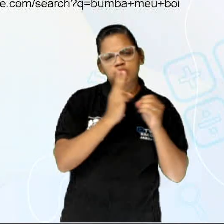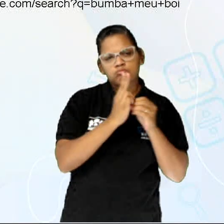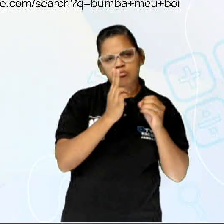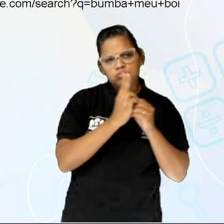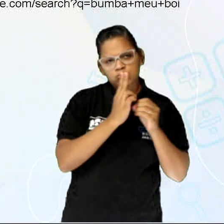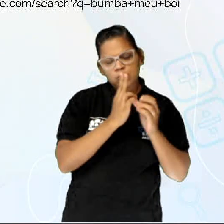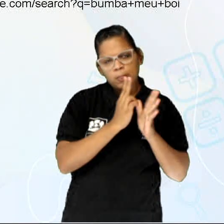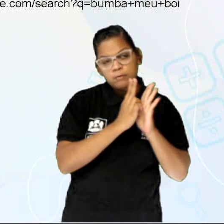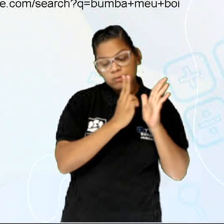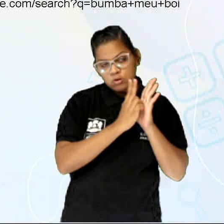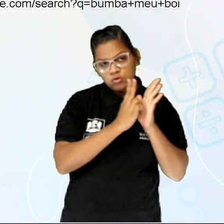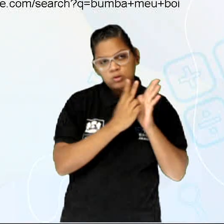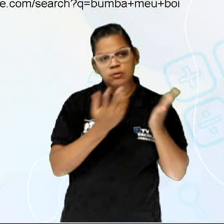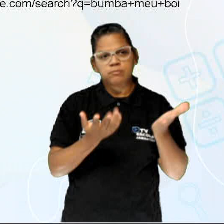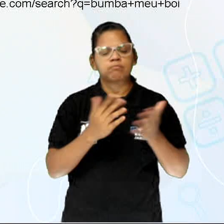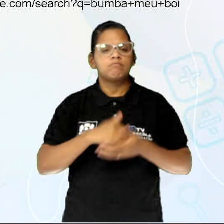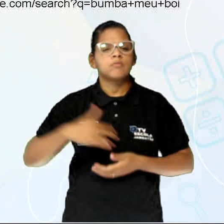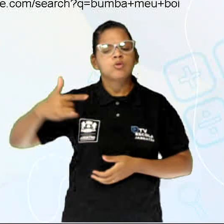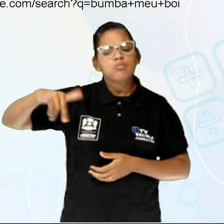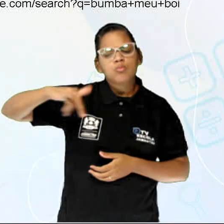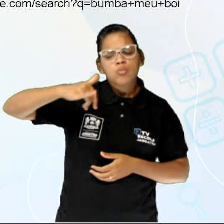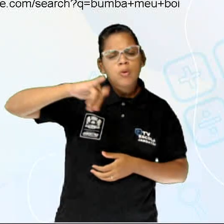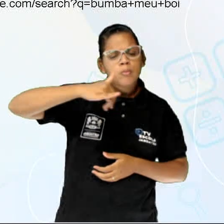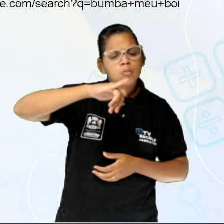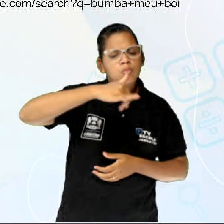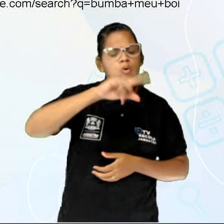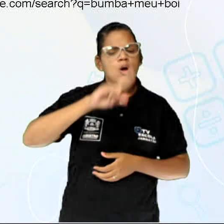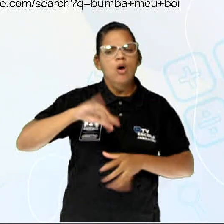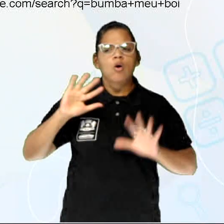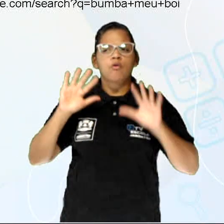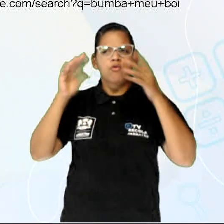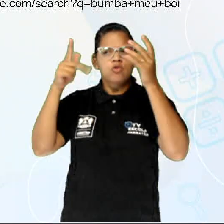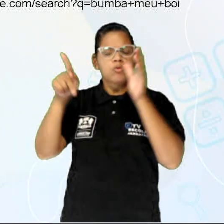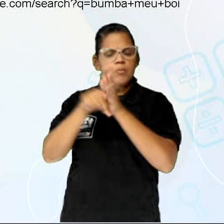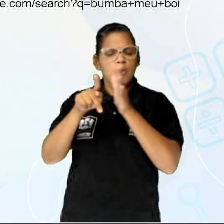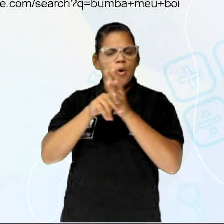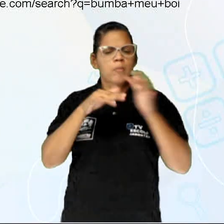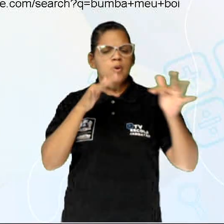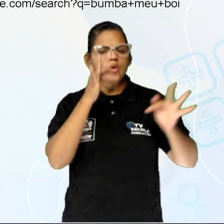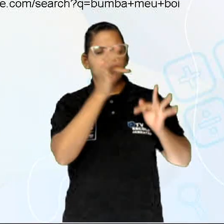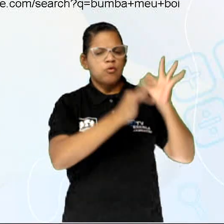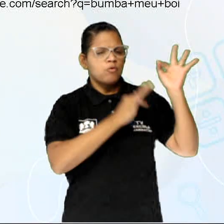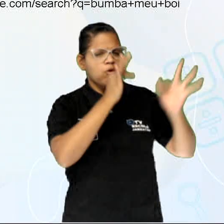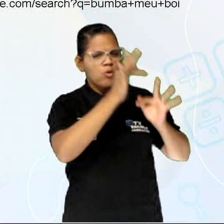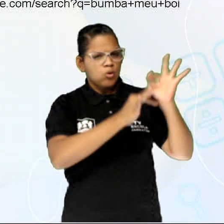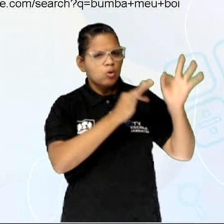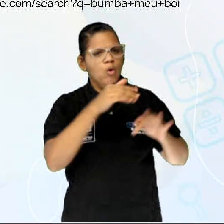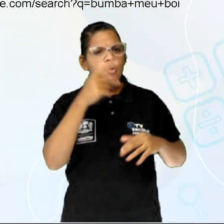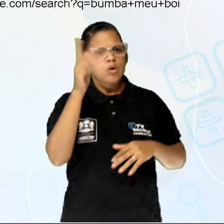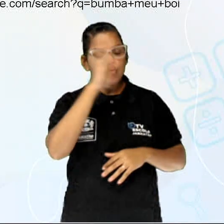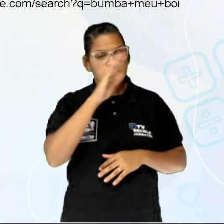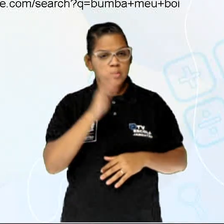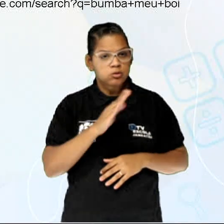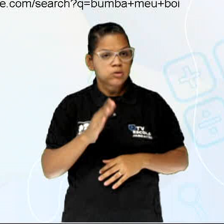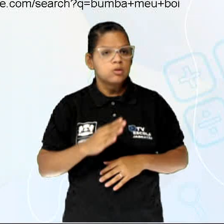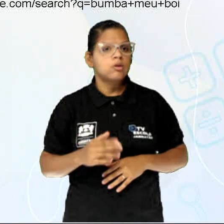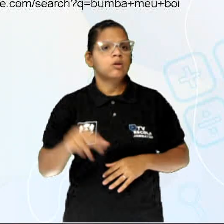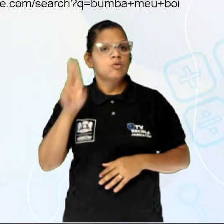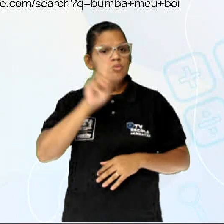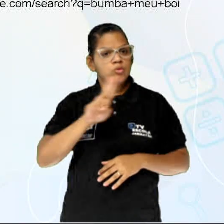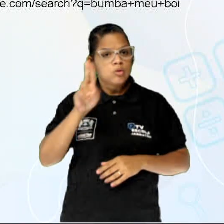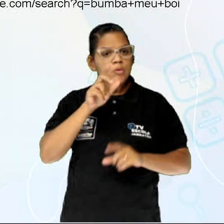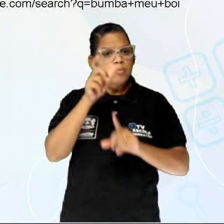Bumba, meu boi, ou boi bumbá. É uma festa do folclore popular brasileiro, com personagens humanos e animais